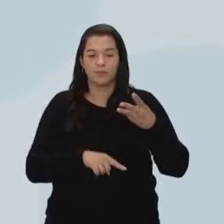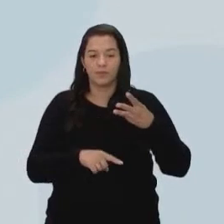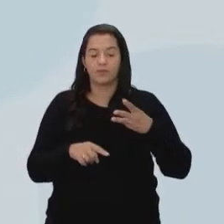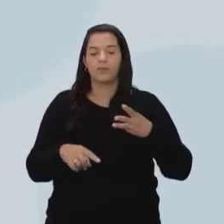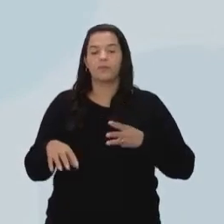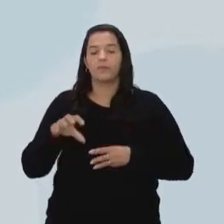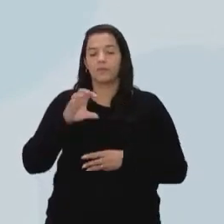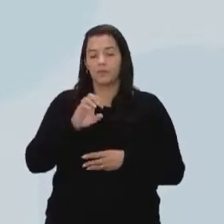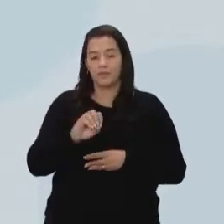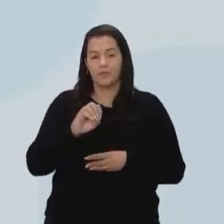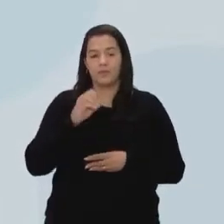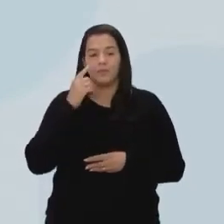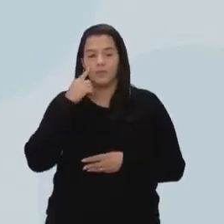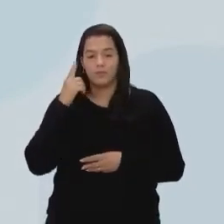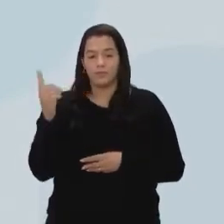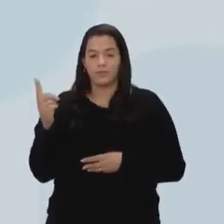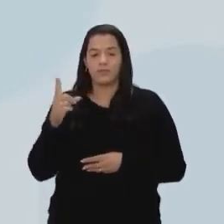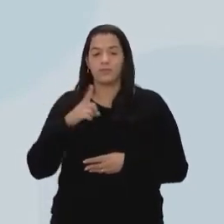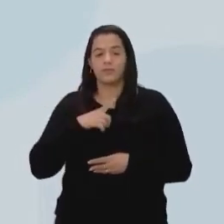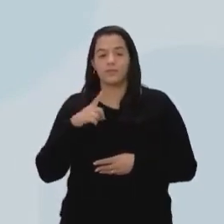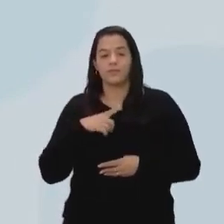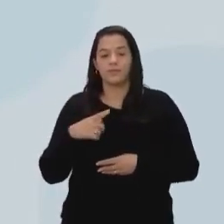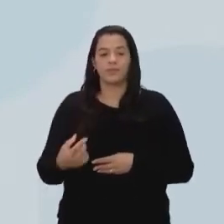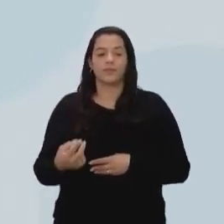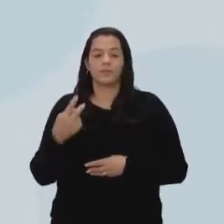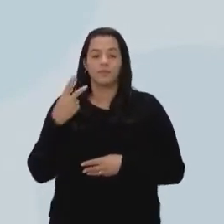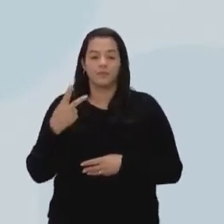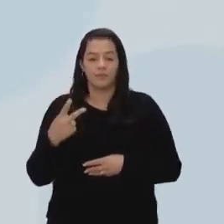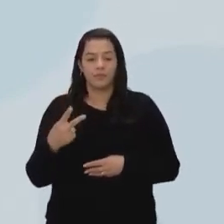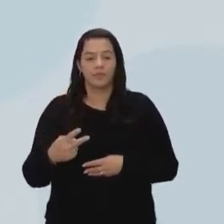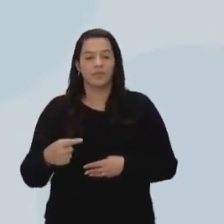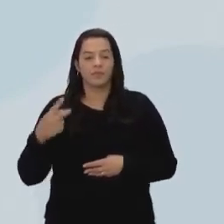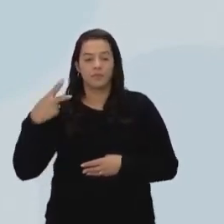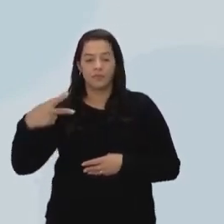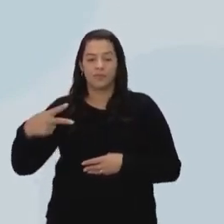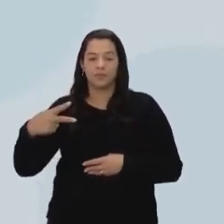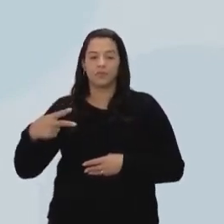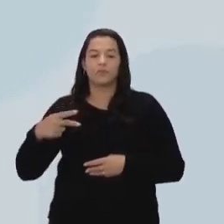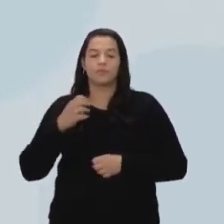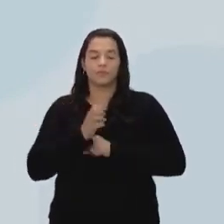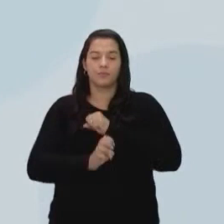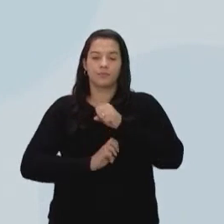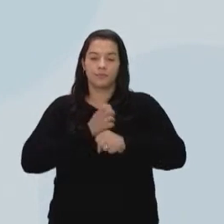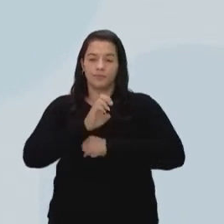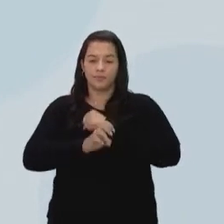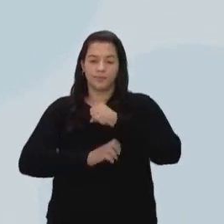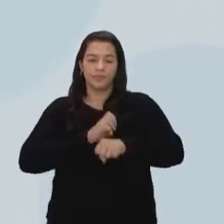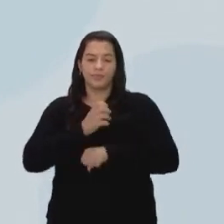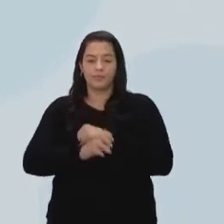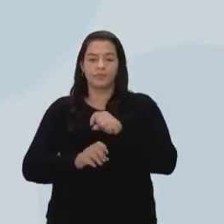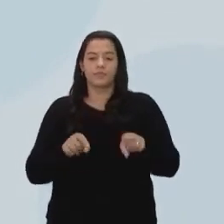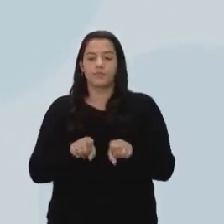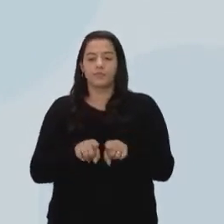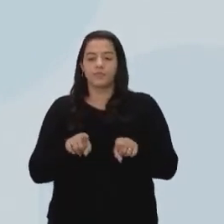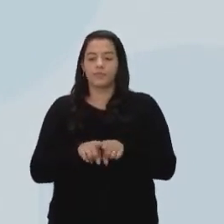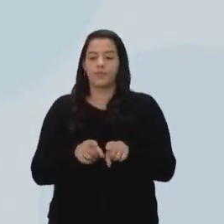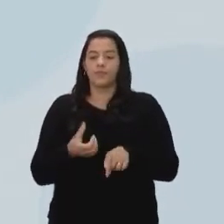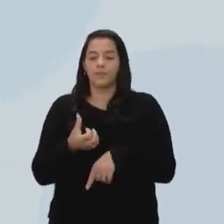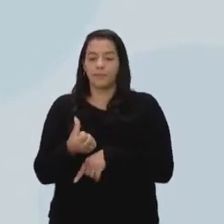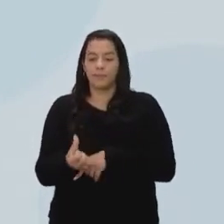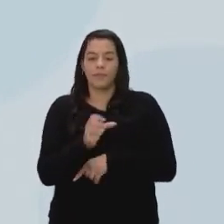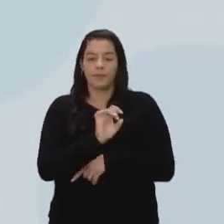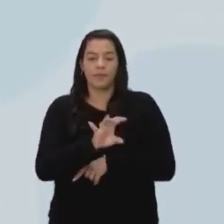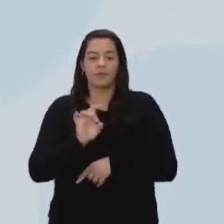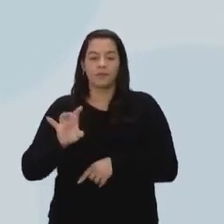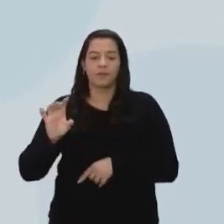e eu representei aqui, ó, 2 elétrons, 2 elétrons, 2 elétrons, os 6 elétrons da camada de valência dele. Então, cada átomo